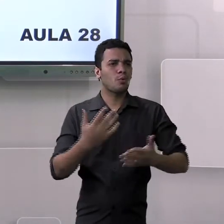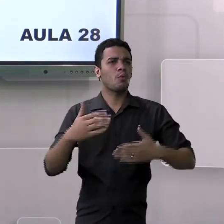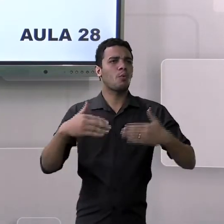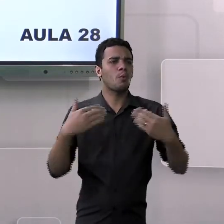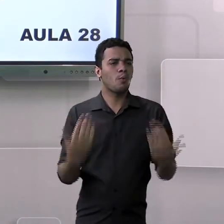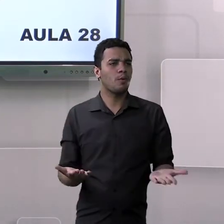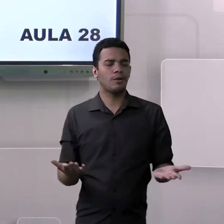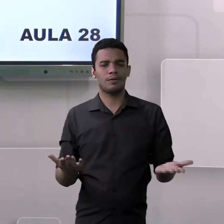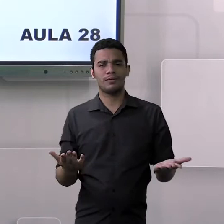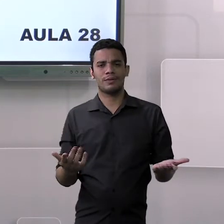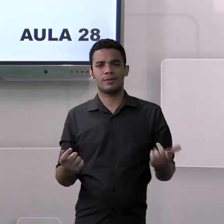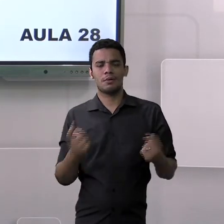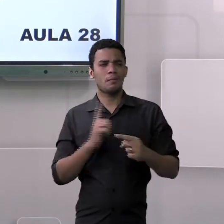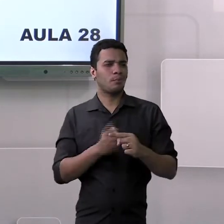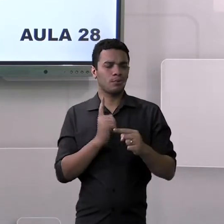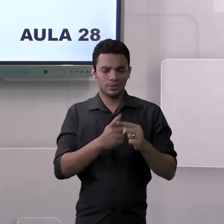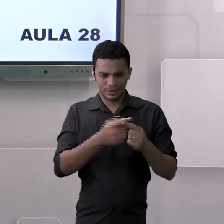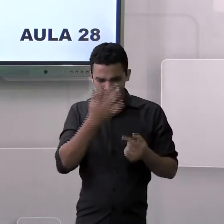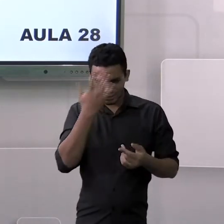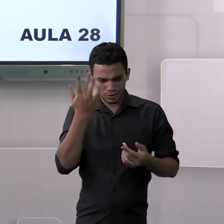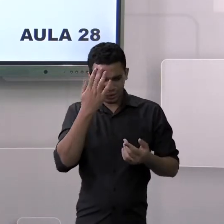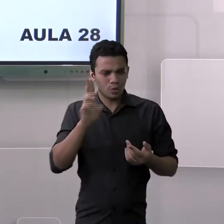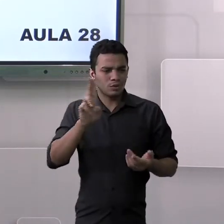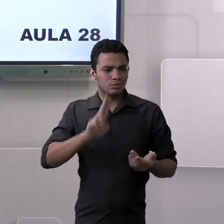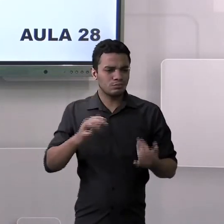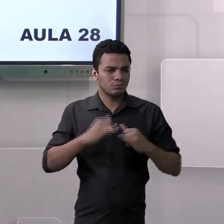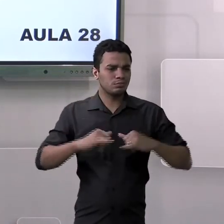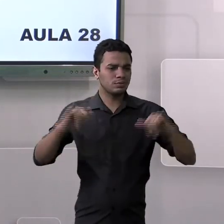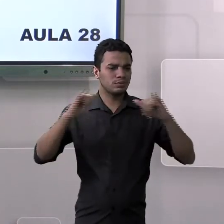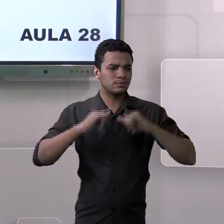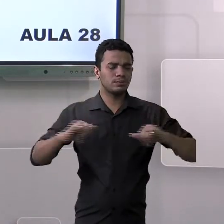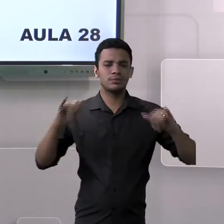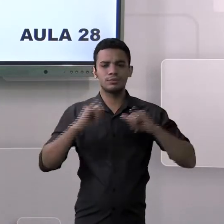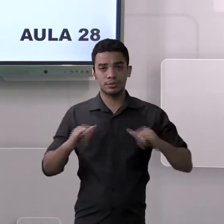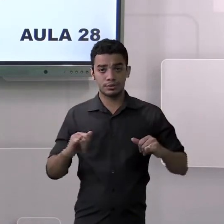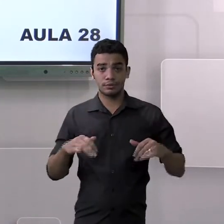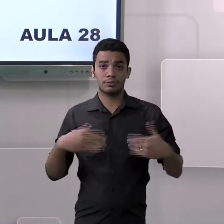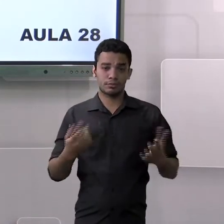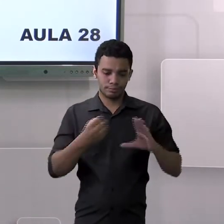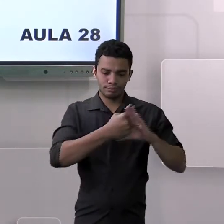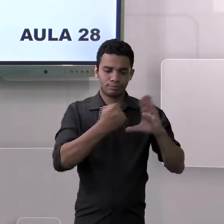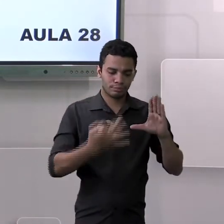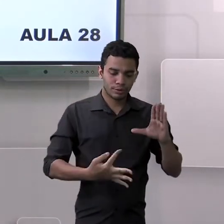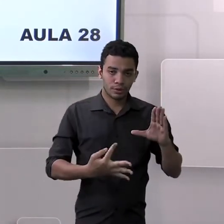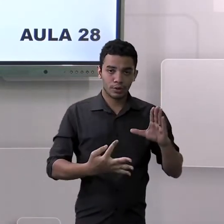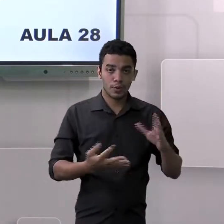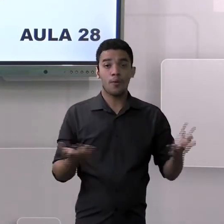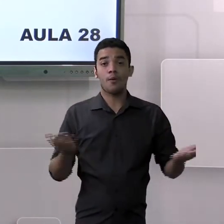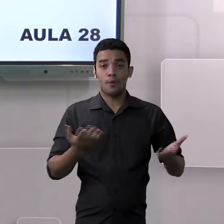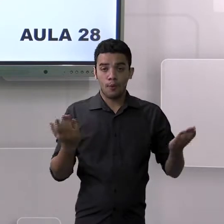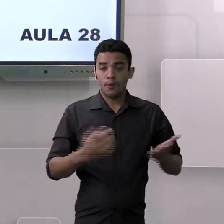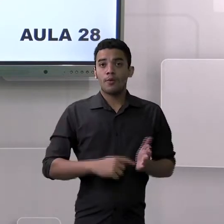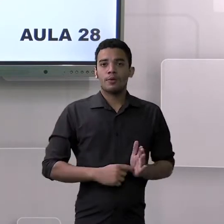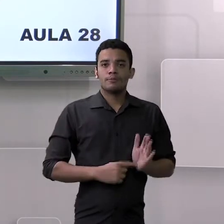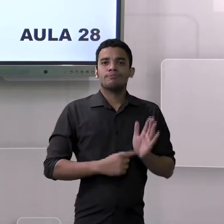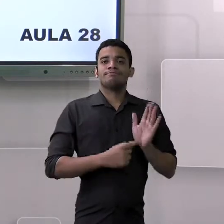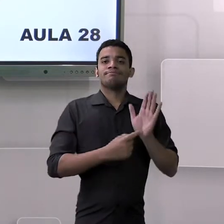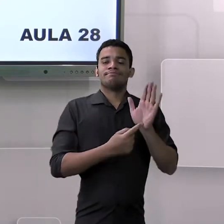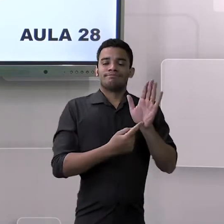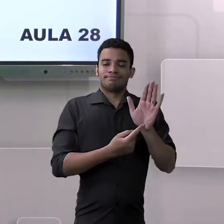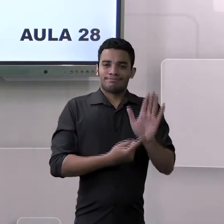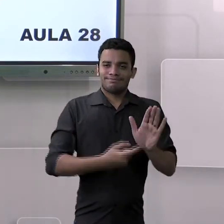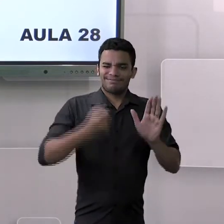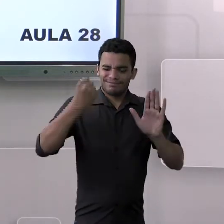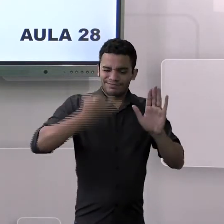as suas partes, as suas características? Justamente isso que vamos estudar